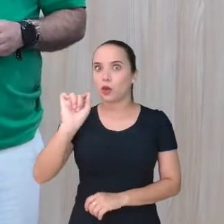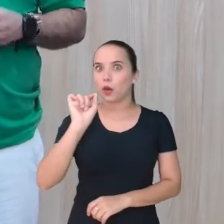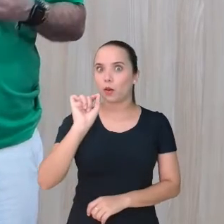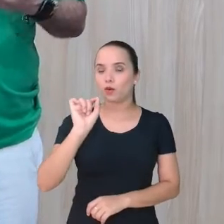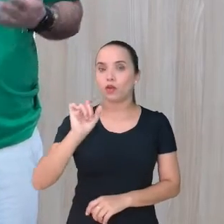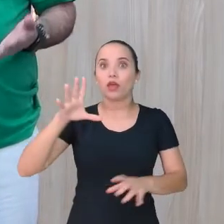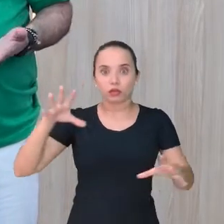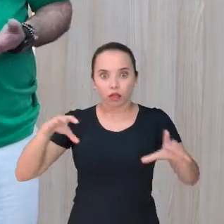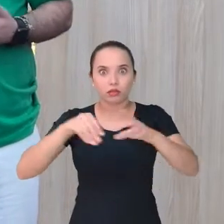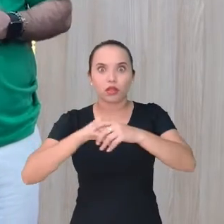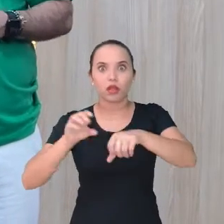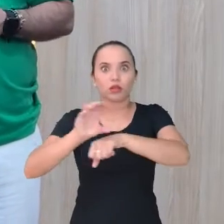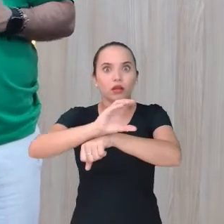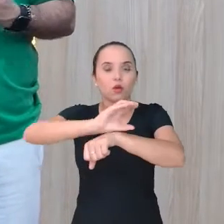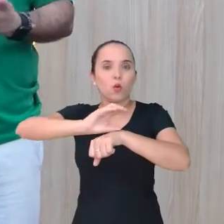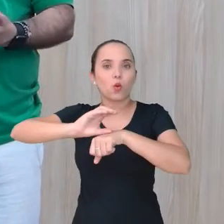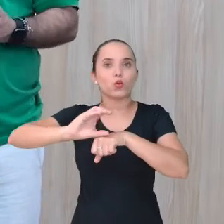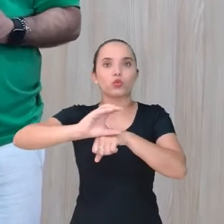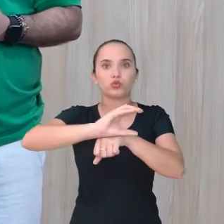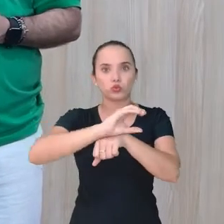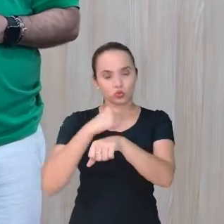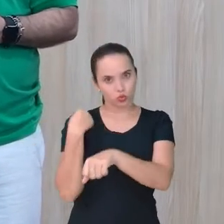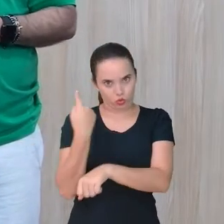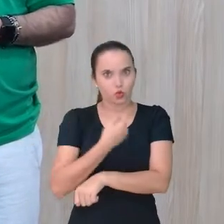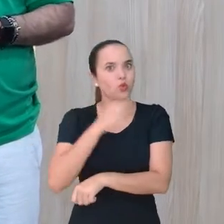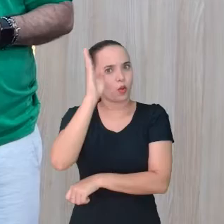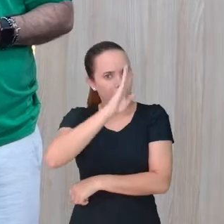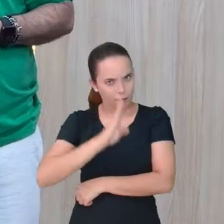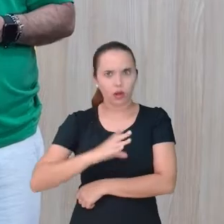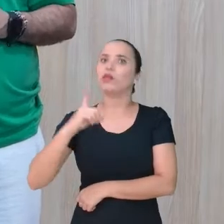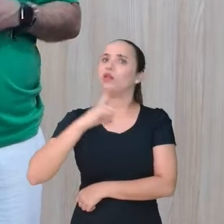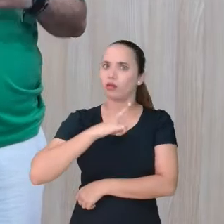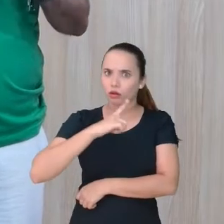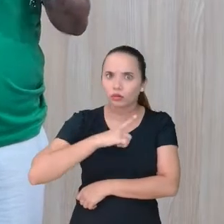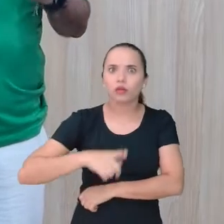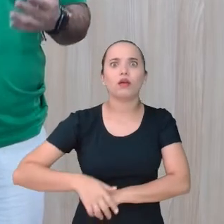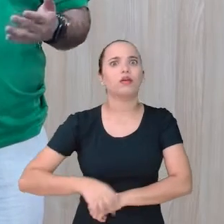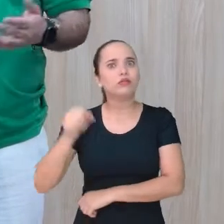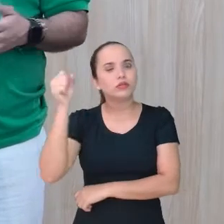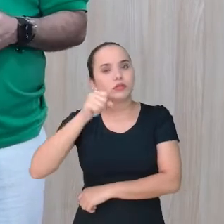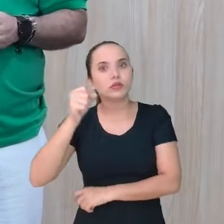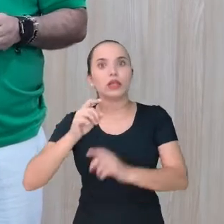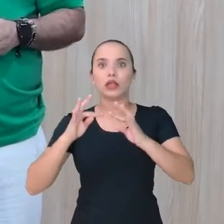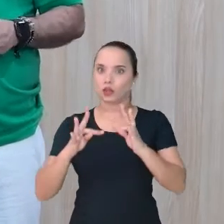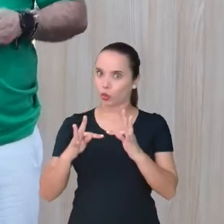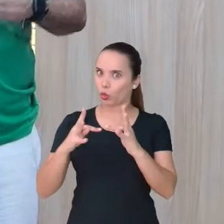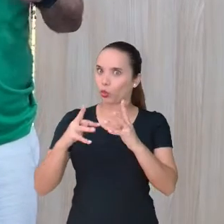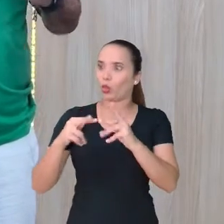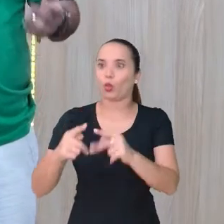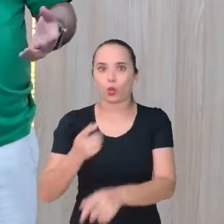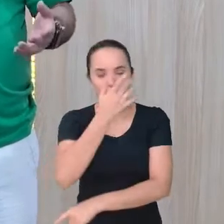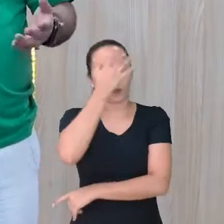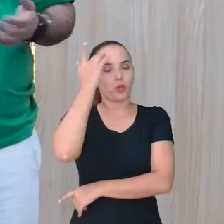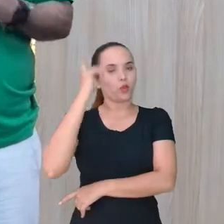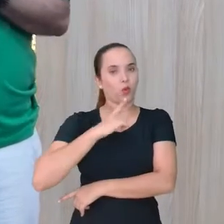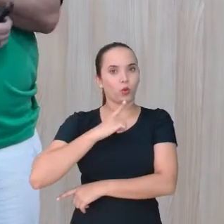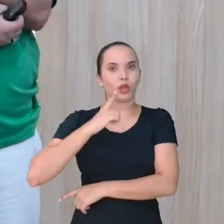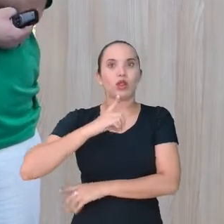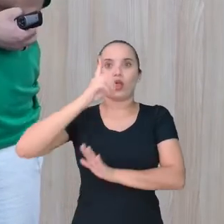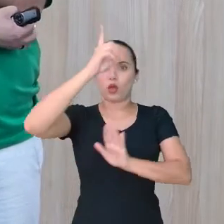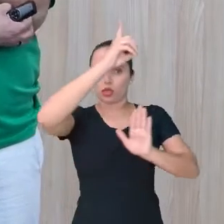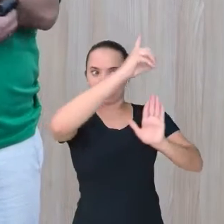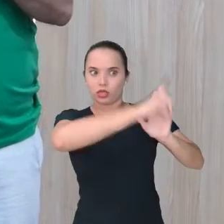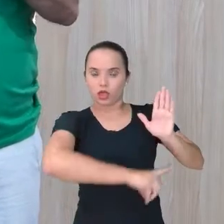garantia constitucional, por exemplo, que nós aqui no Brasil nós temos, né? Todo mundo tem direito a expressar as